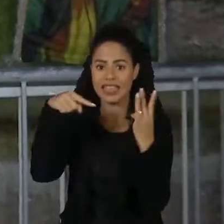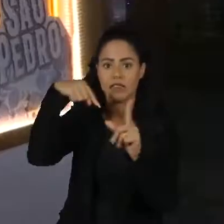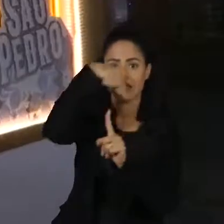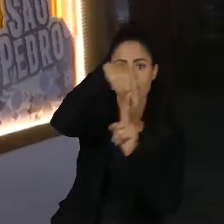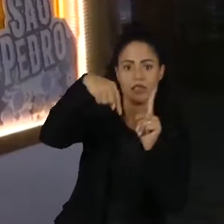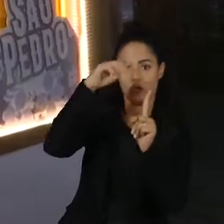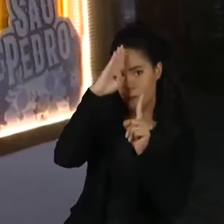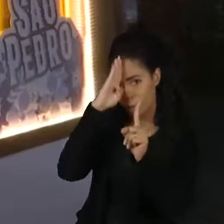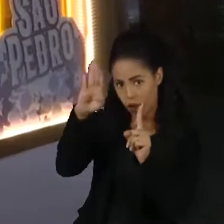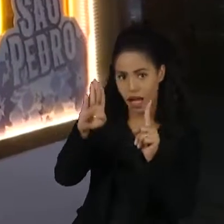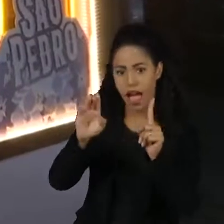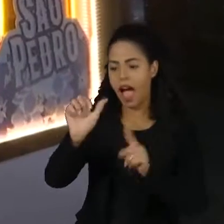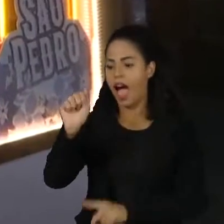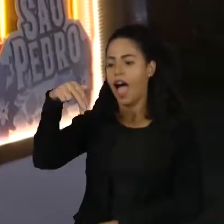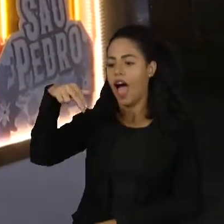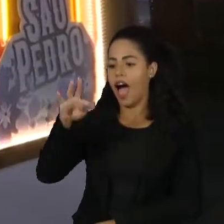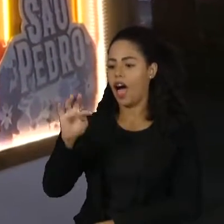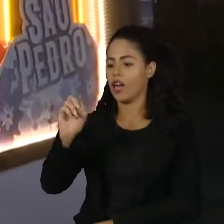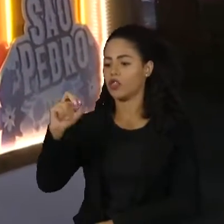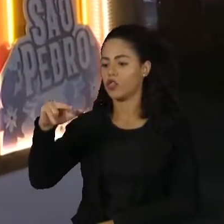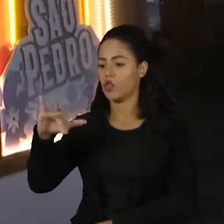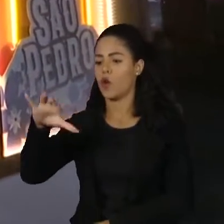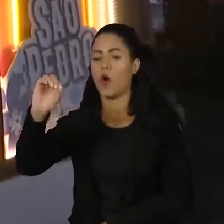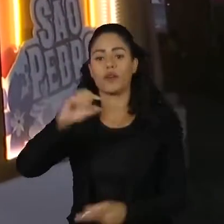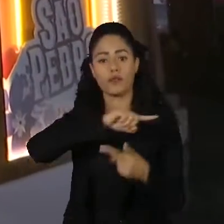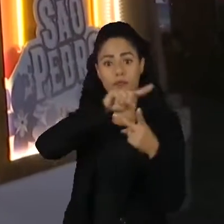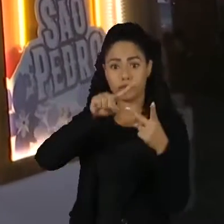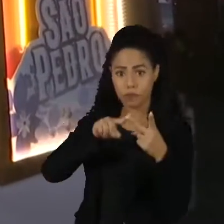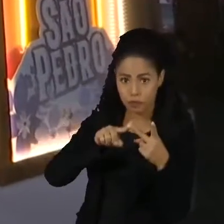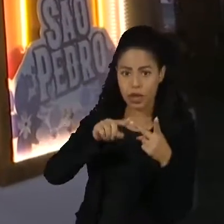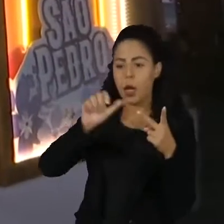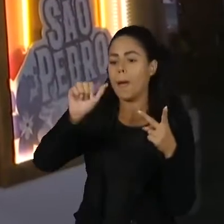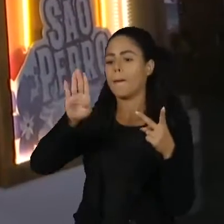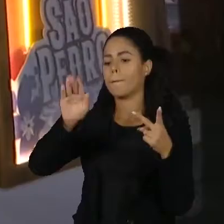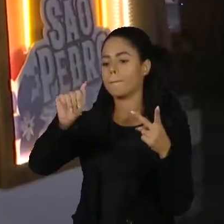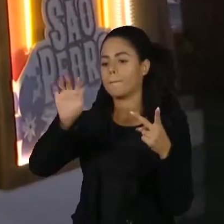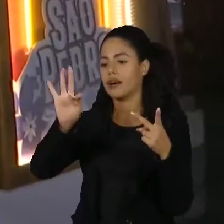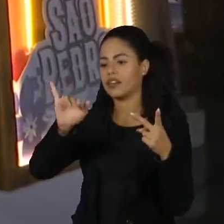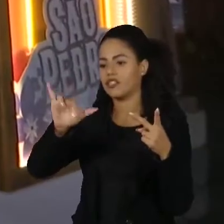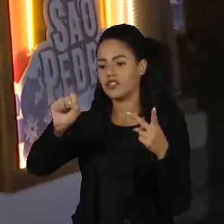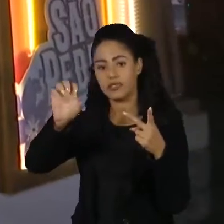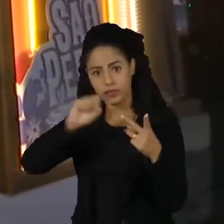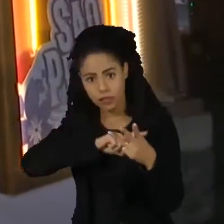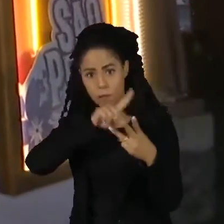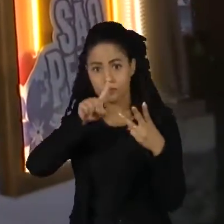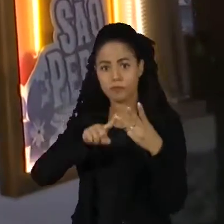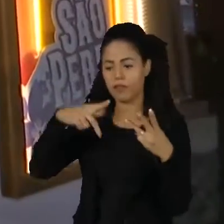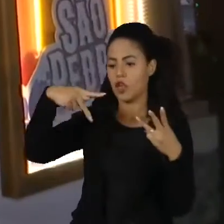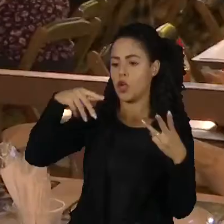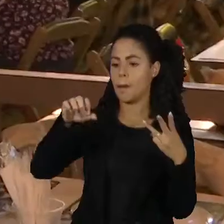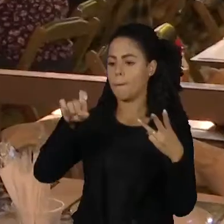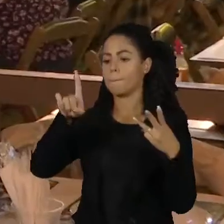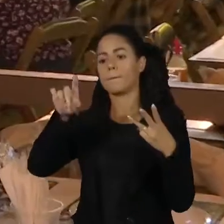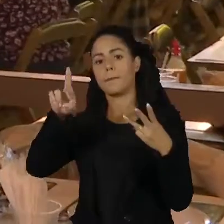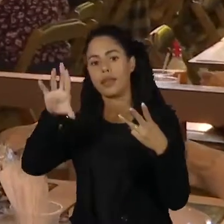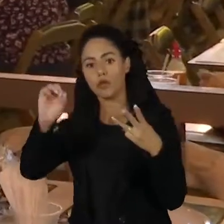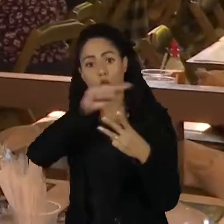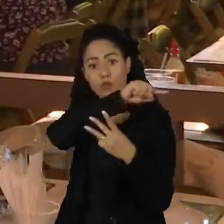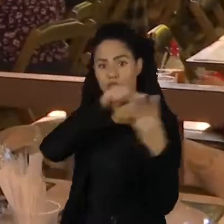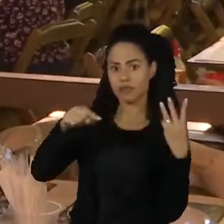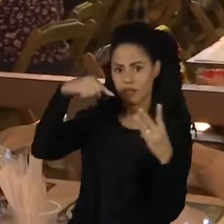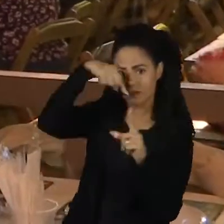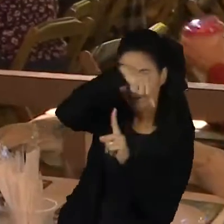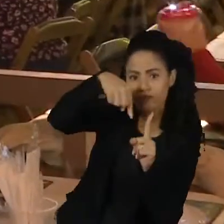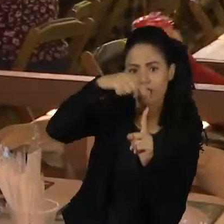principais: Santo Antônio, 13 de junho, São João Batista, 24 de junho e São Pedro, 29 de junho. Mas para além